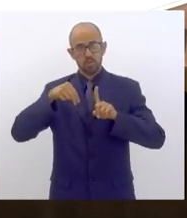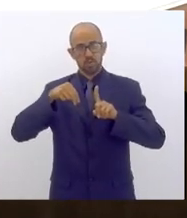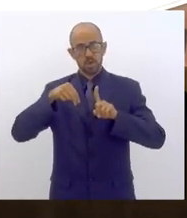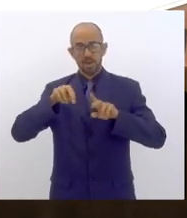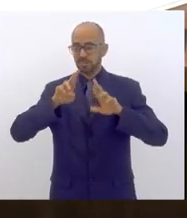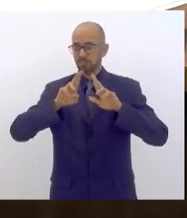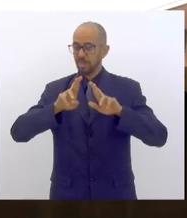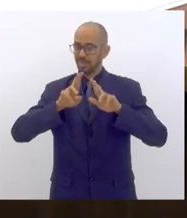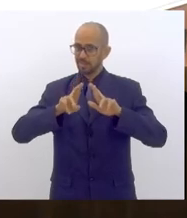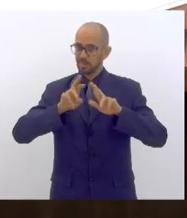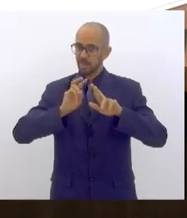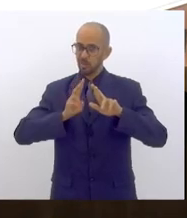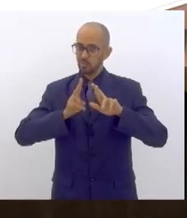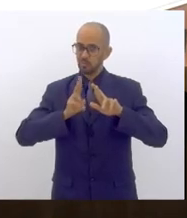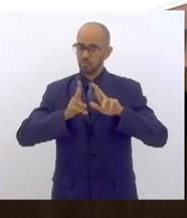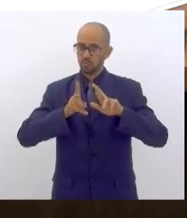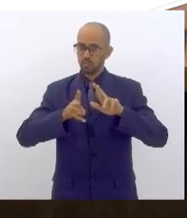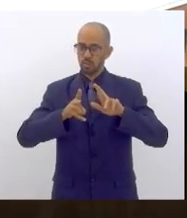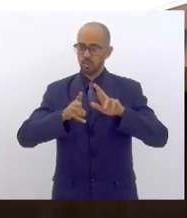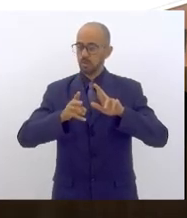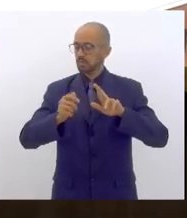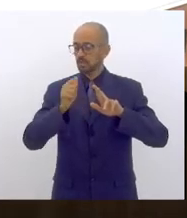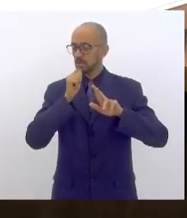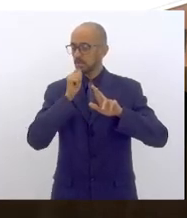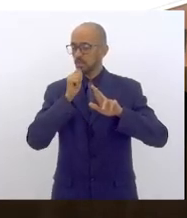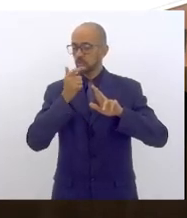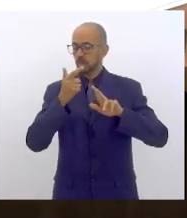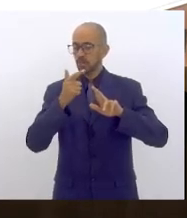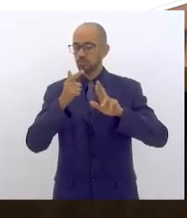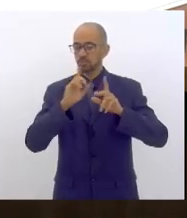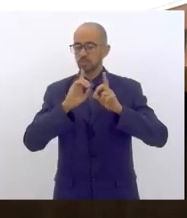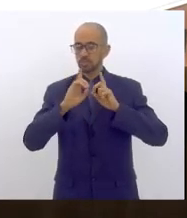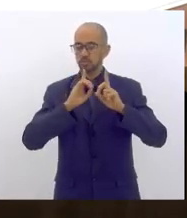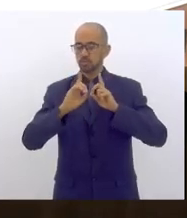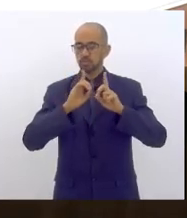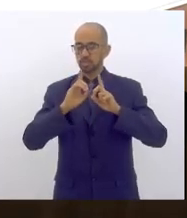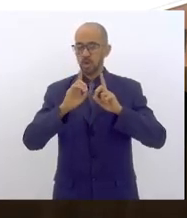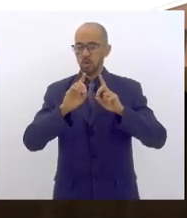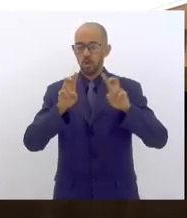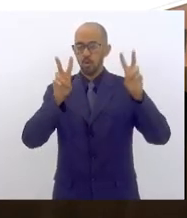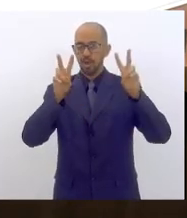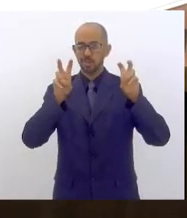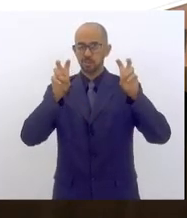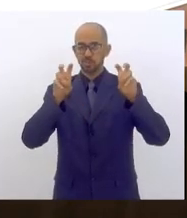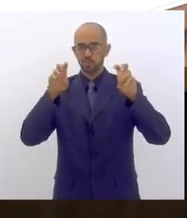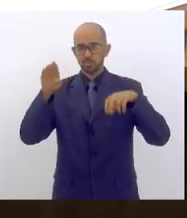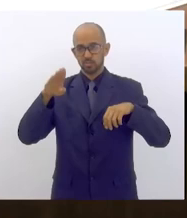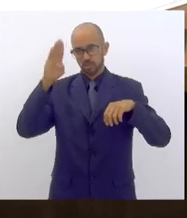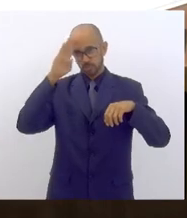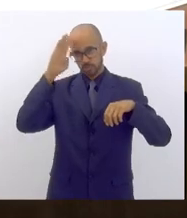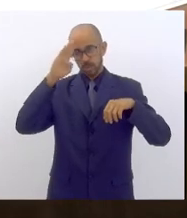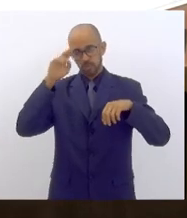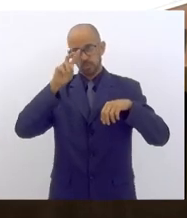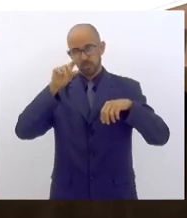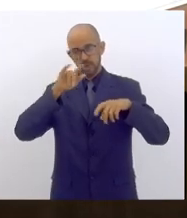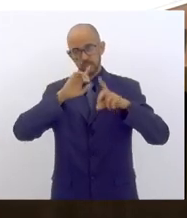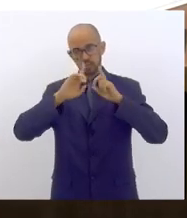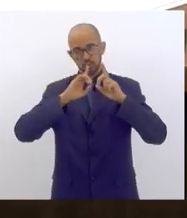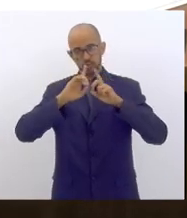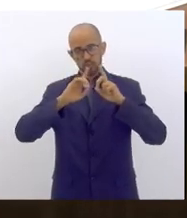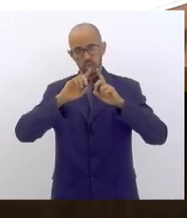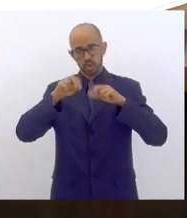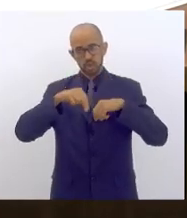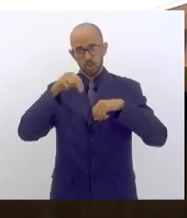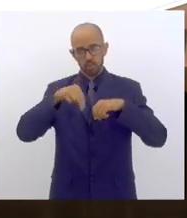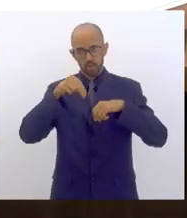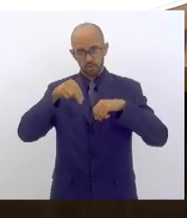está perdida, nós não enfrentamos o mérito da questão. Nós vamos discutir essa matéria em novembro. E aproveito para